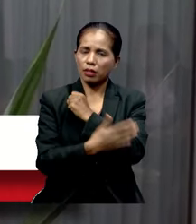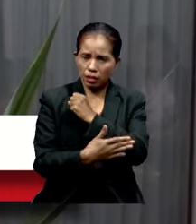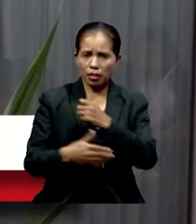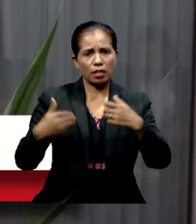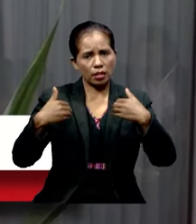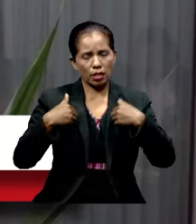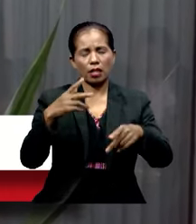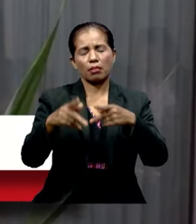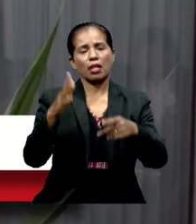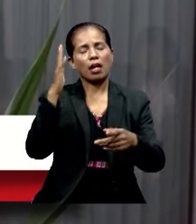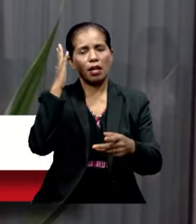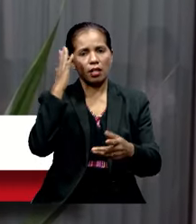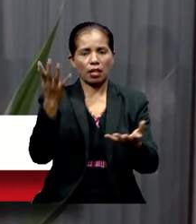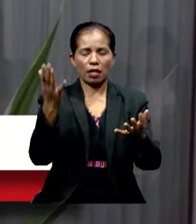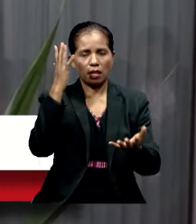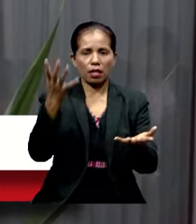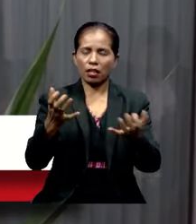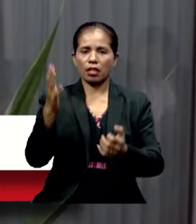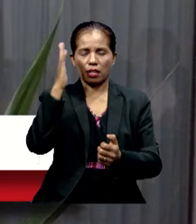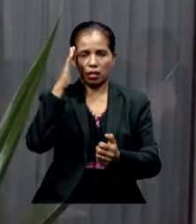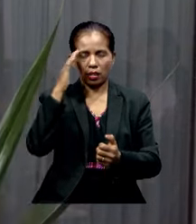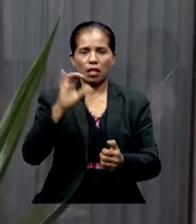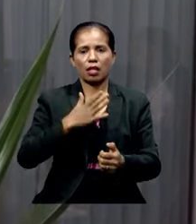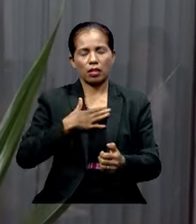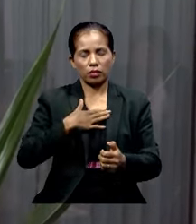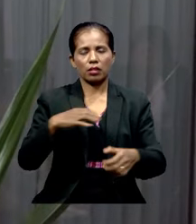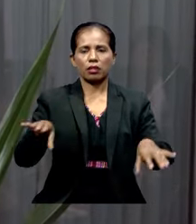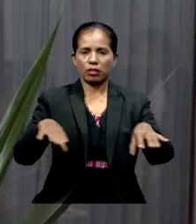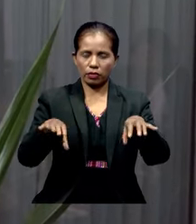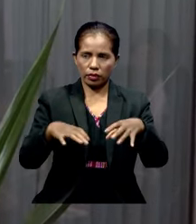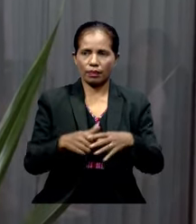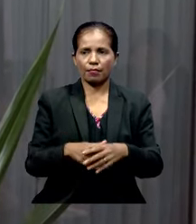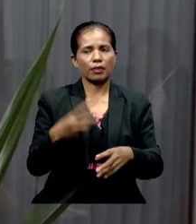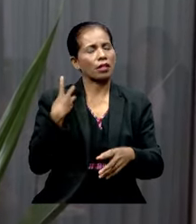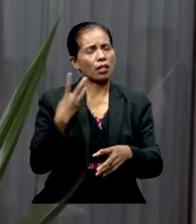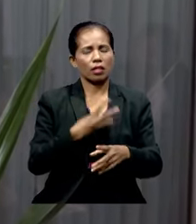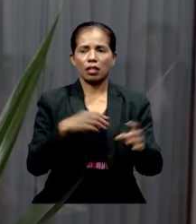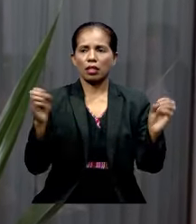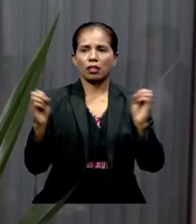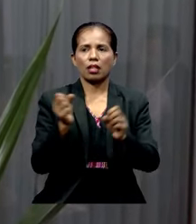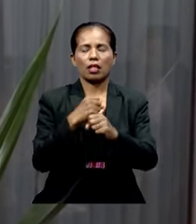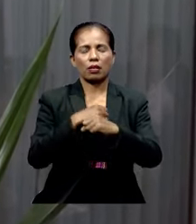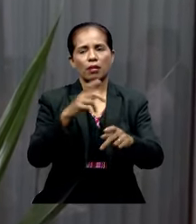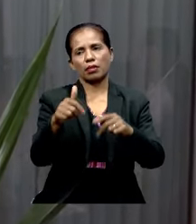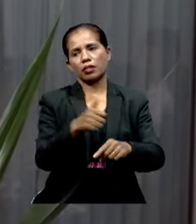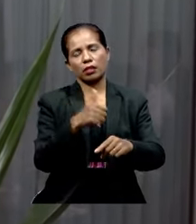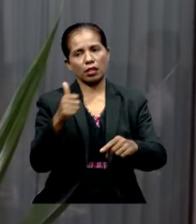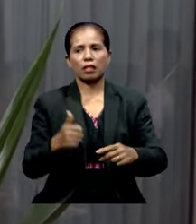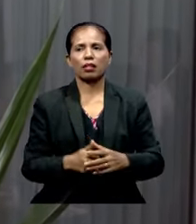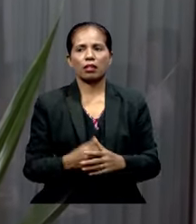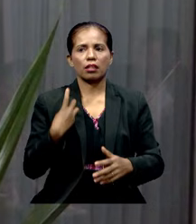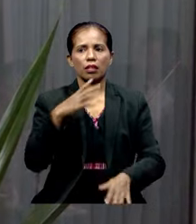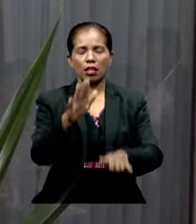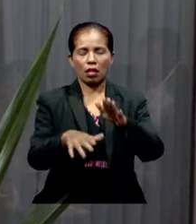a cara reconhece. Porque Ita Laos de Hangat, Ita Halulio Emaruma, Ita